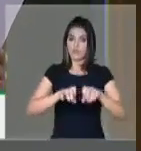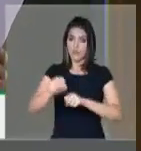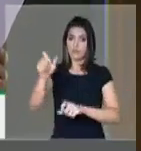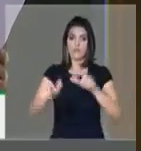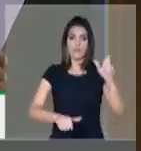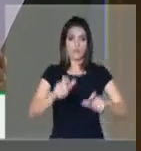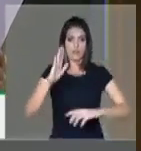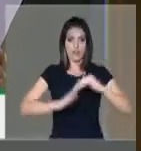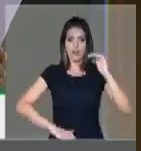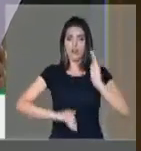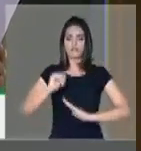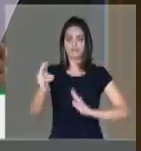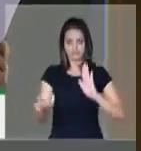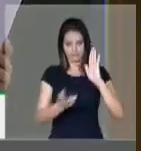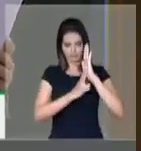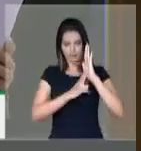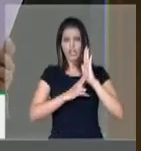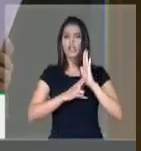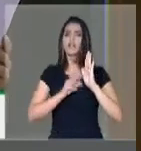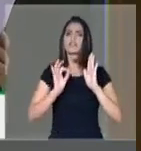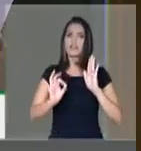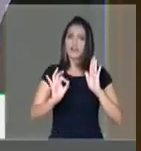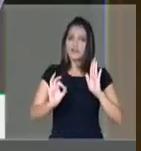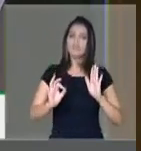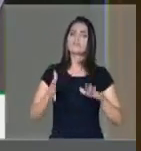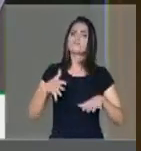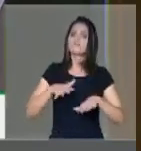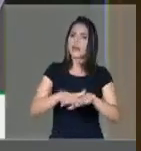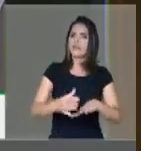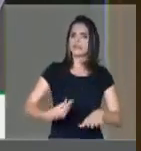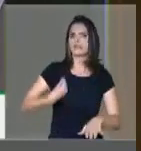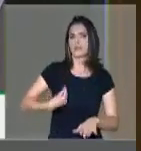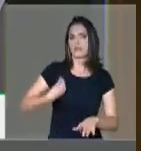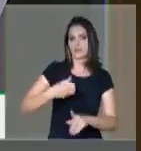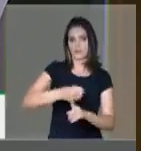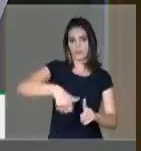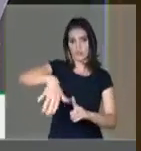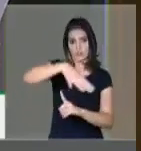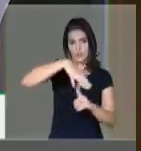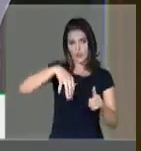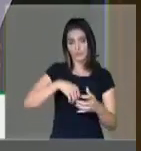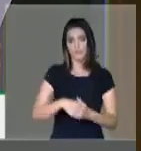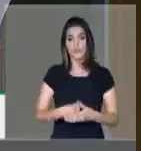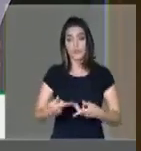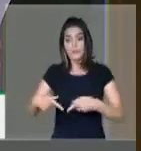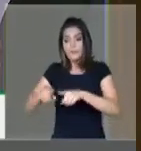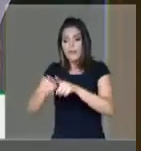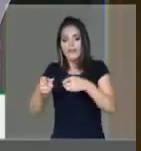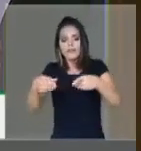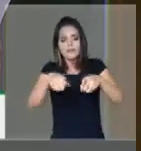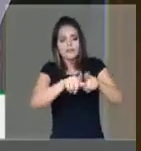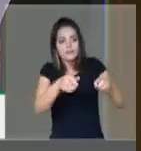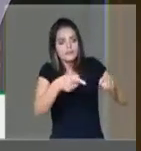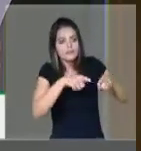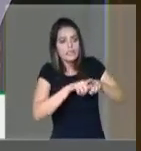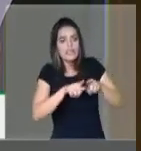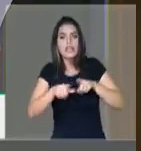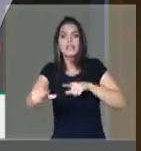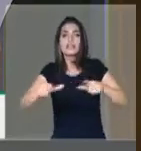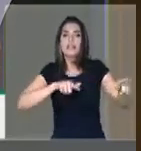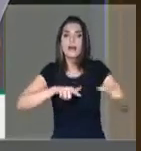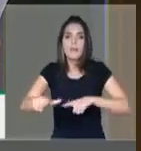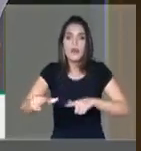competentes, têm forte inserção social. Em especial, são inúmeras as parcerias de cooperação com o